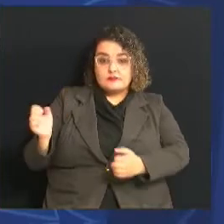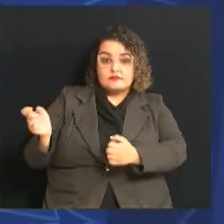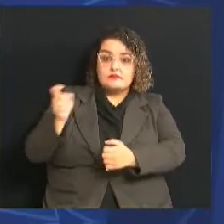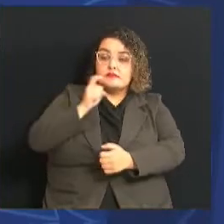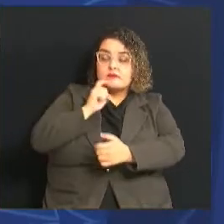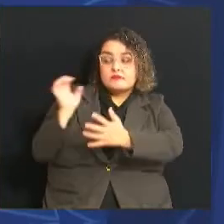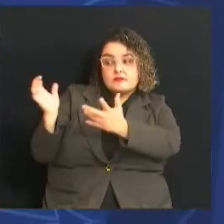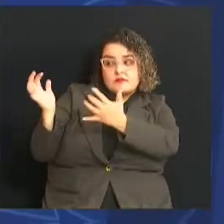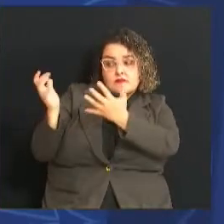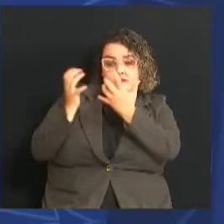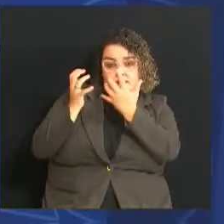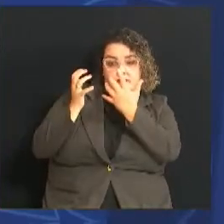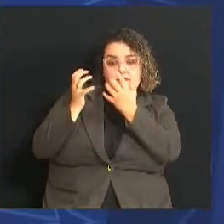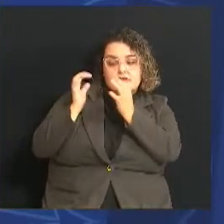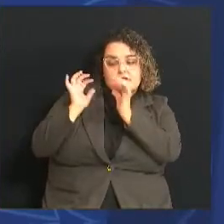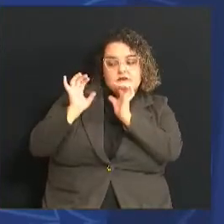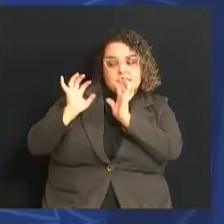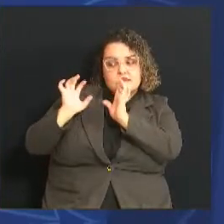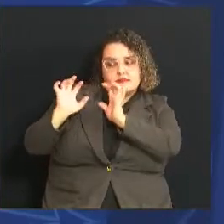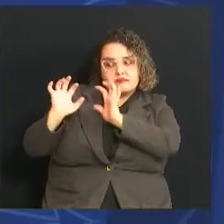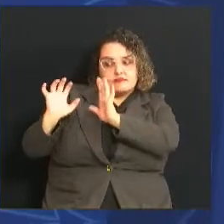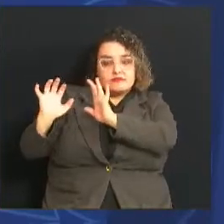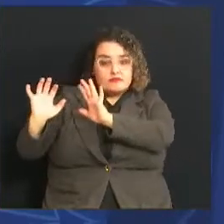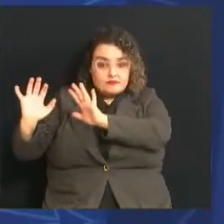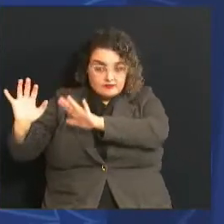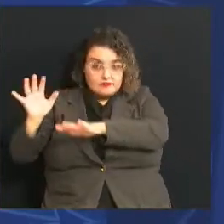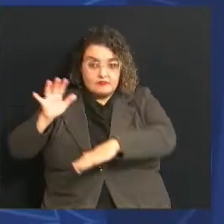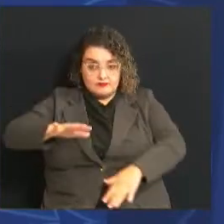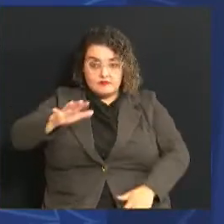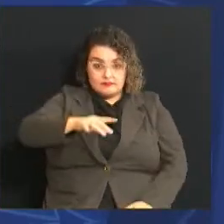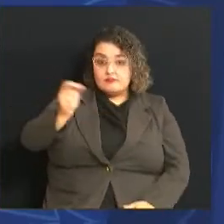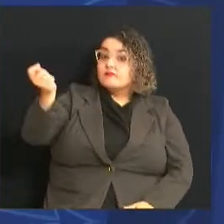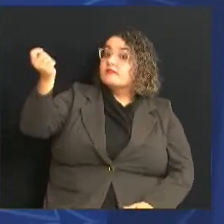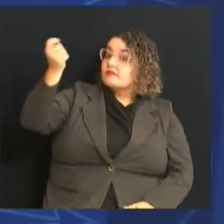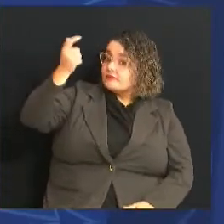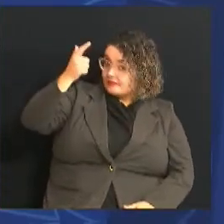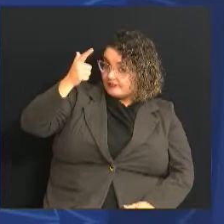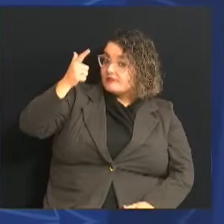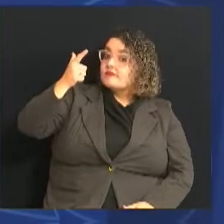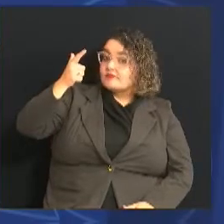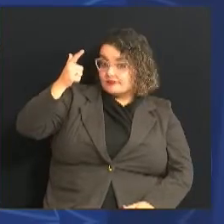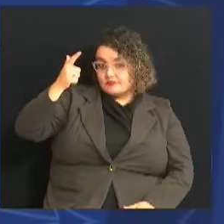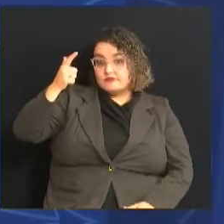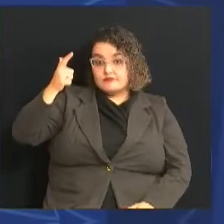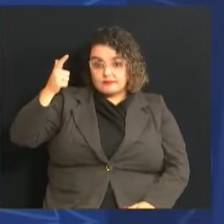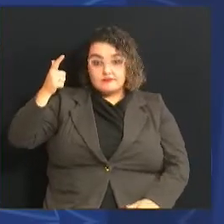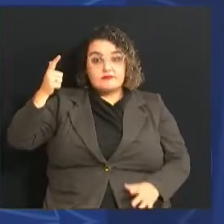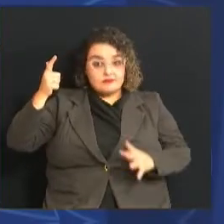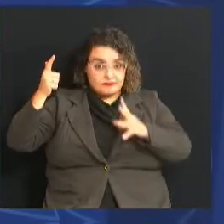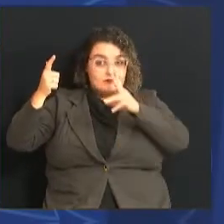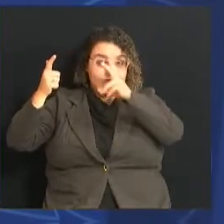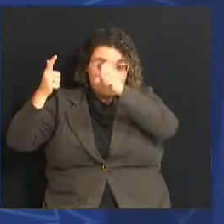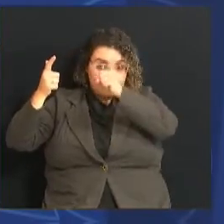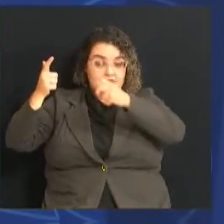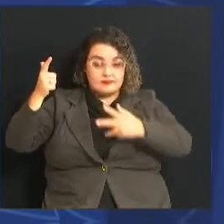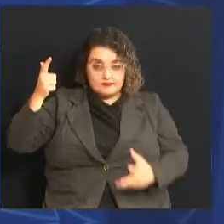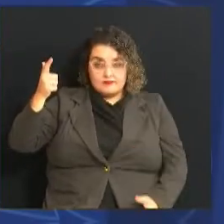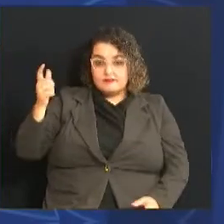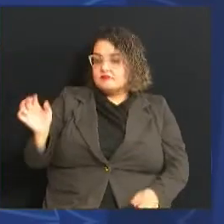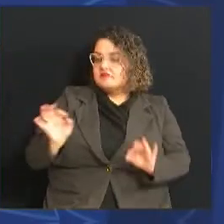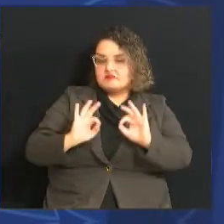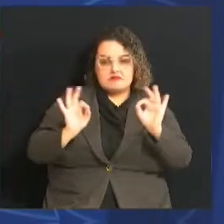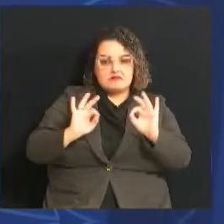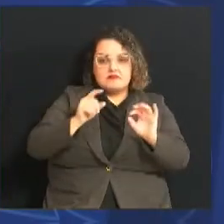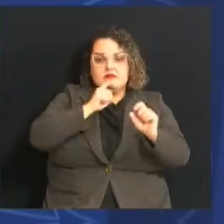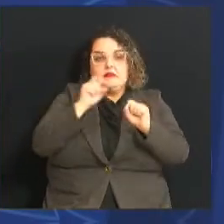que se afastou aqui de toda a região, o sol voltou a aparecer com mais intensidade e nada daquele